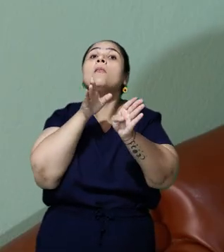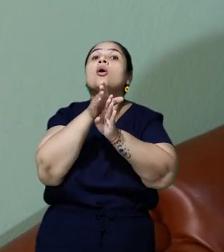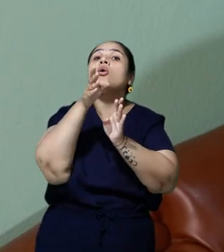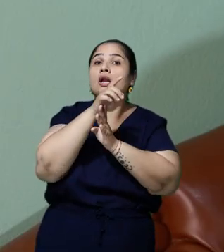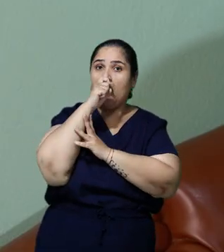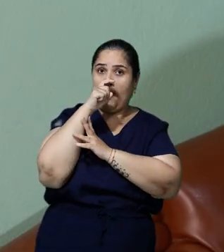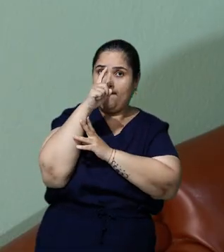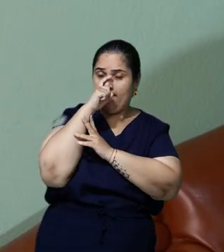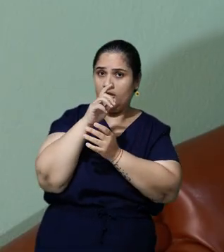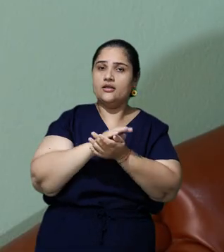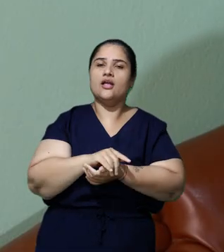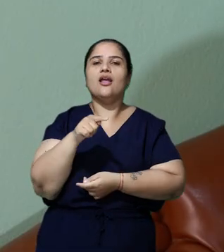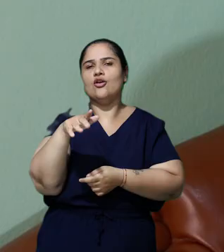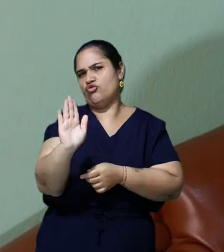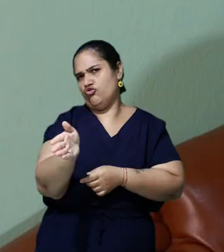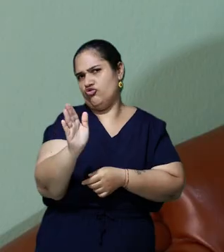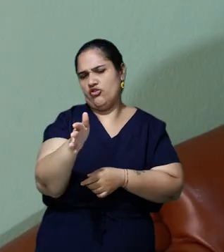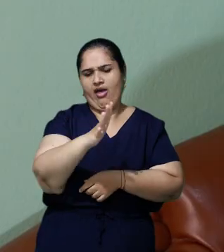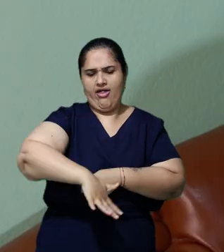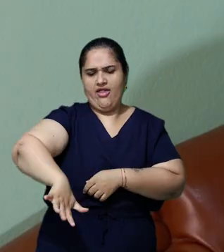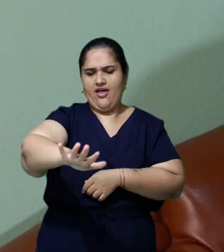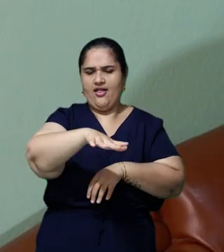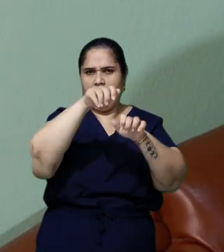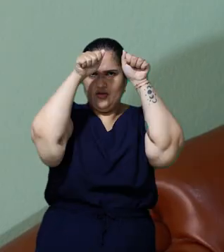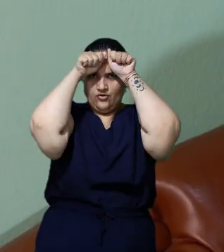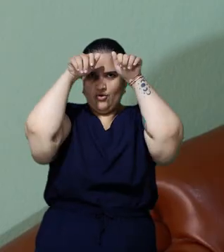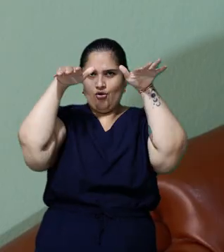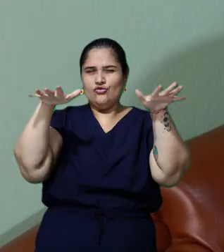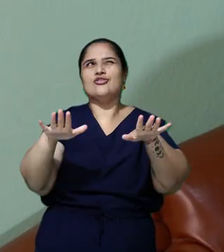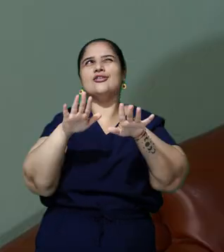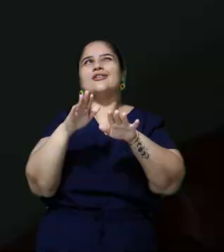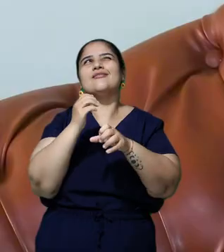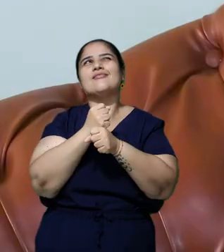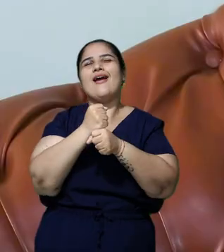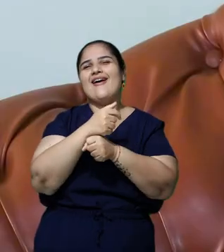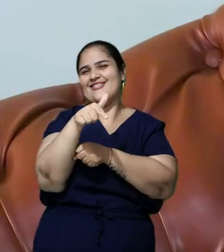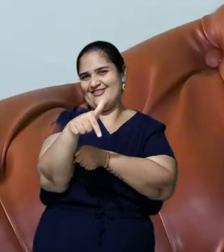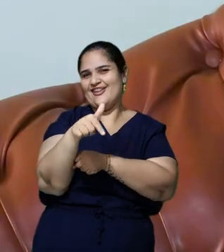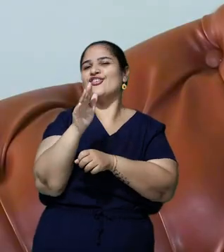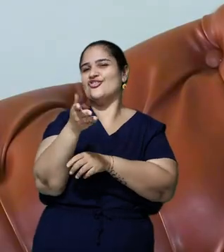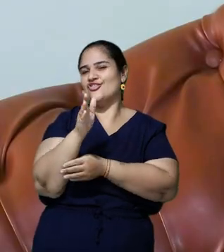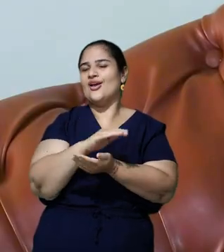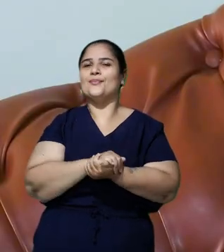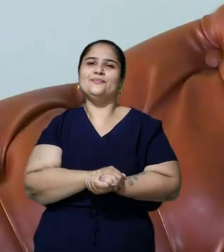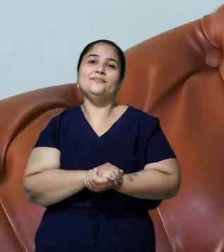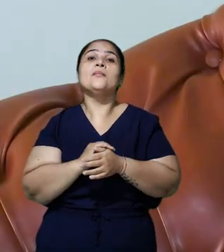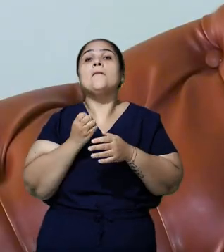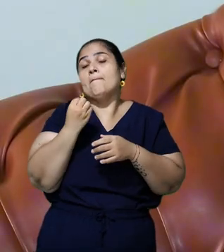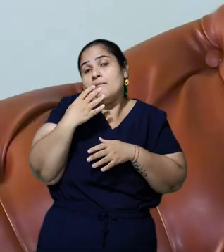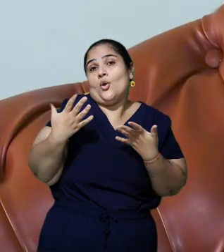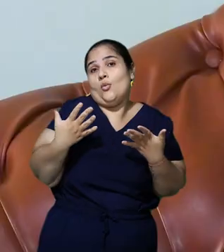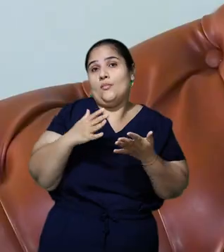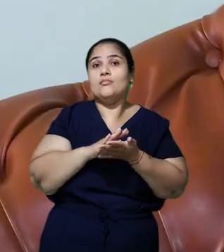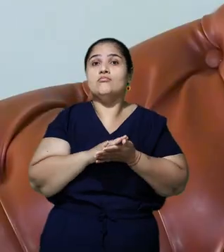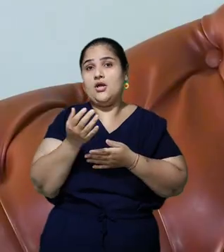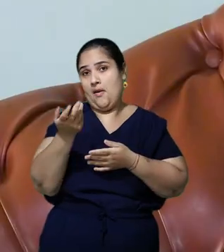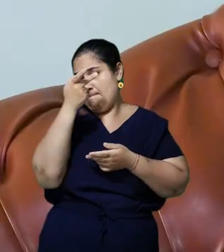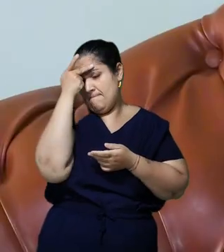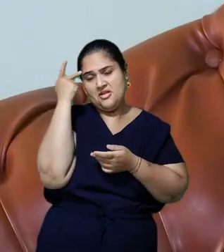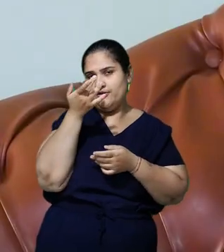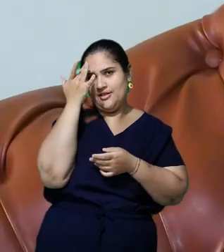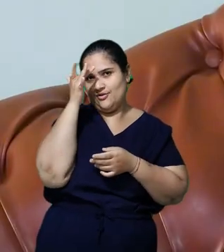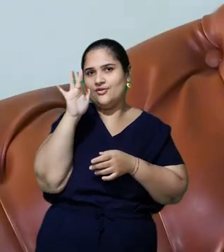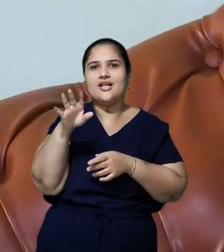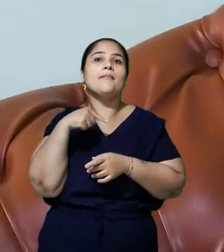nessa área do autismo, já vão fazer 7 anos. Bom, Para quem não sabe, eu sou pioneira